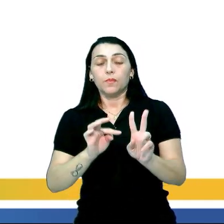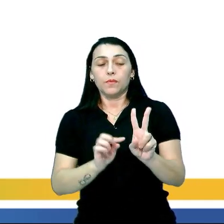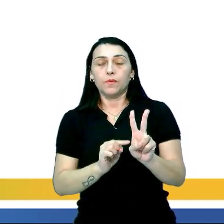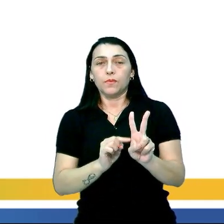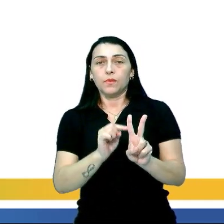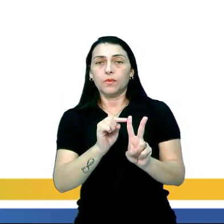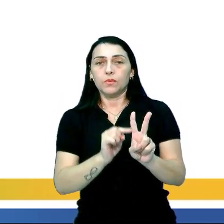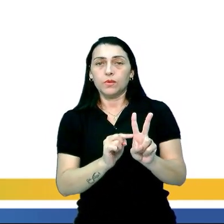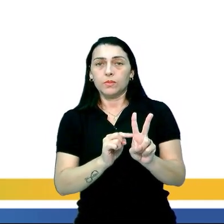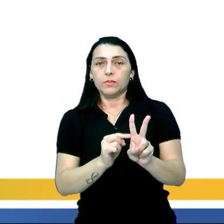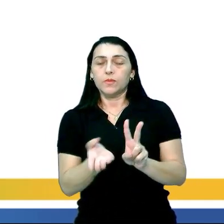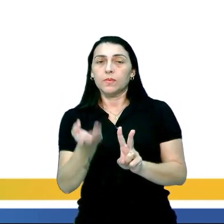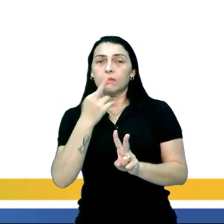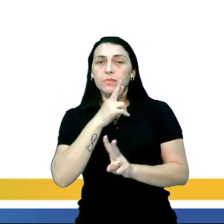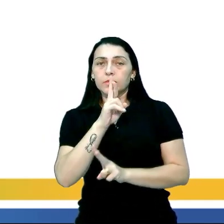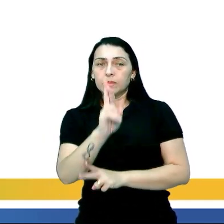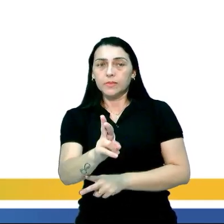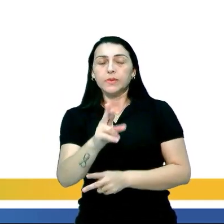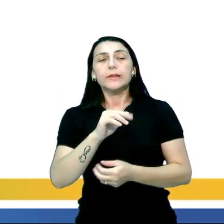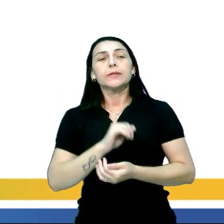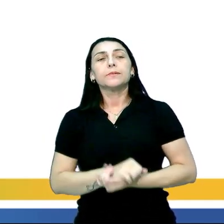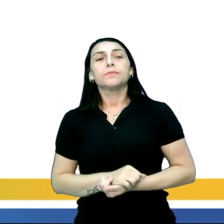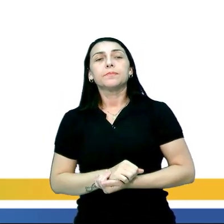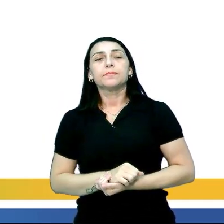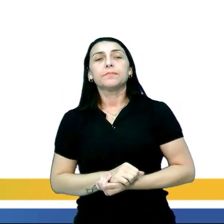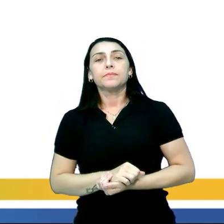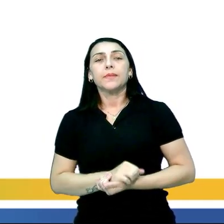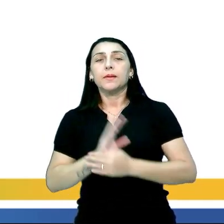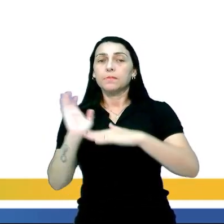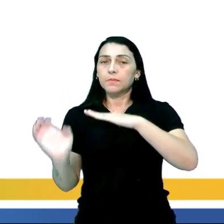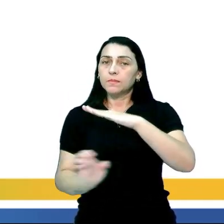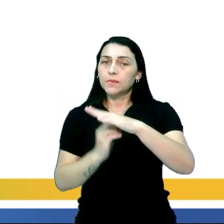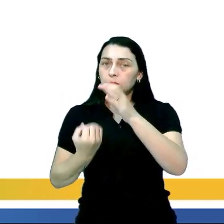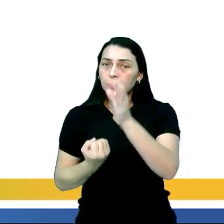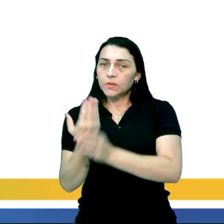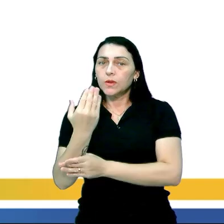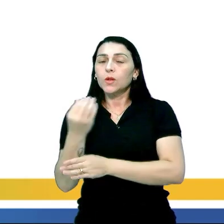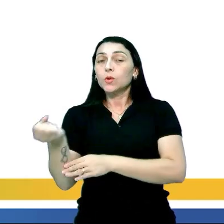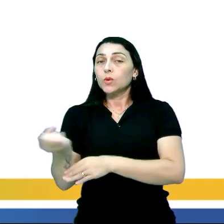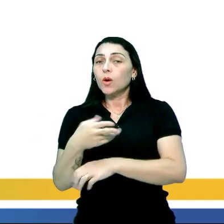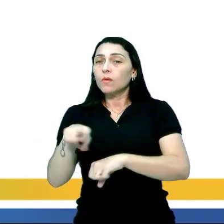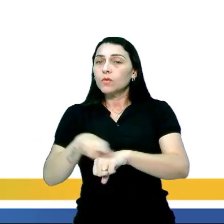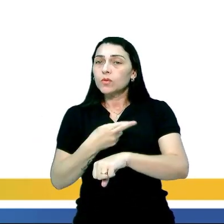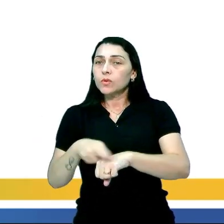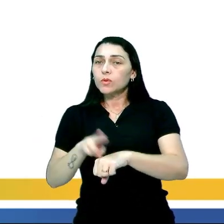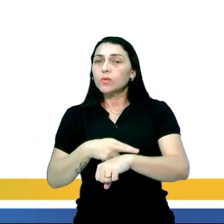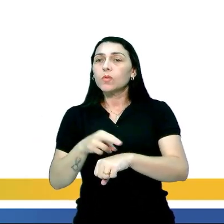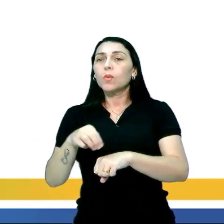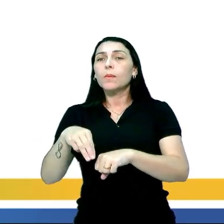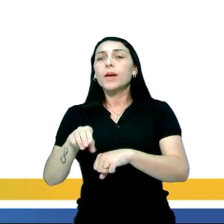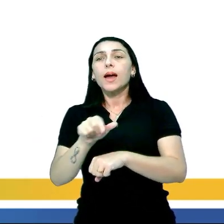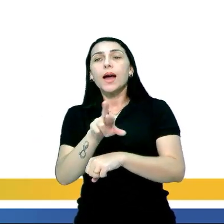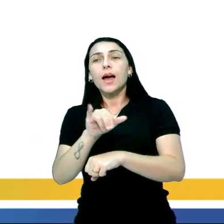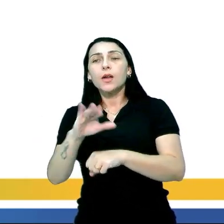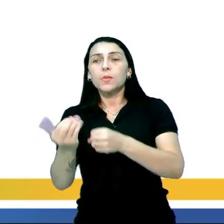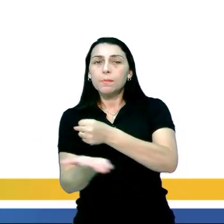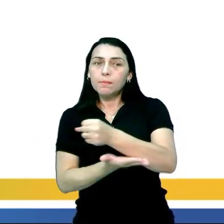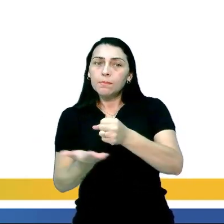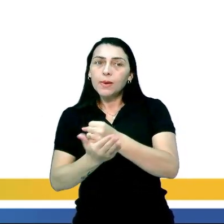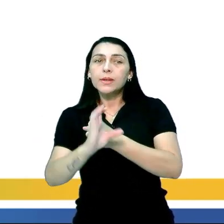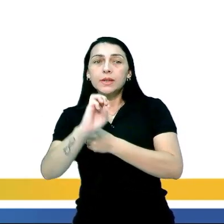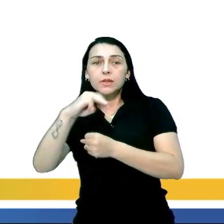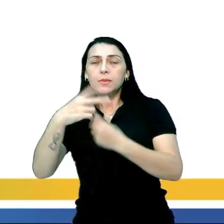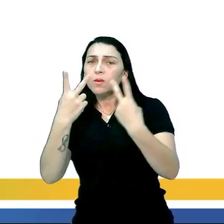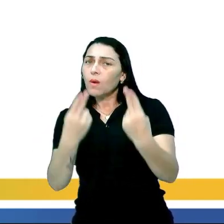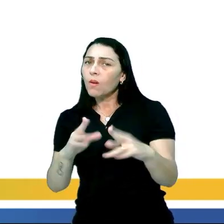volume. Vamos resolver. Para isso, a empresa produzirá esses novos chocolates com a medida de raio base em